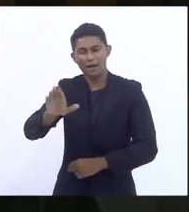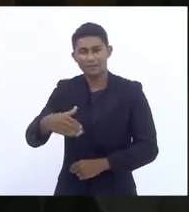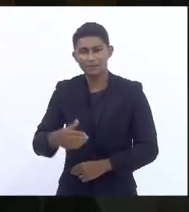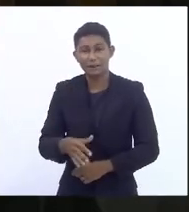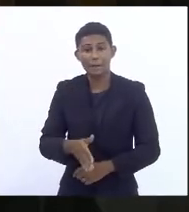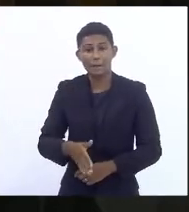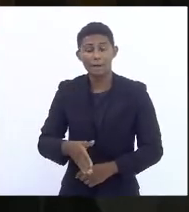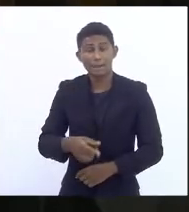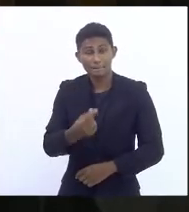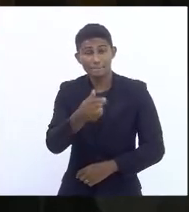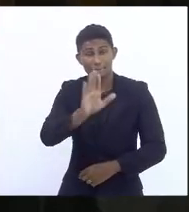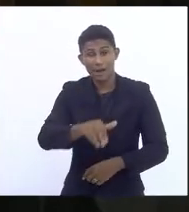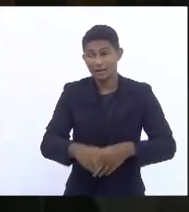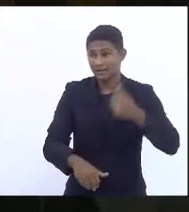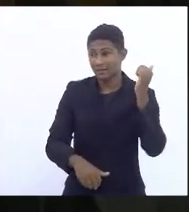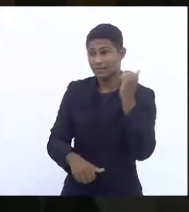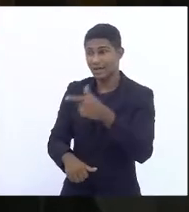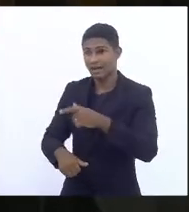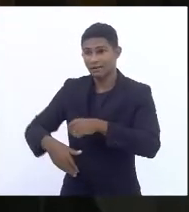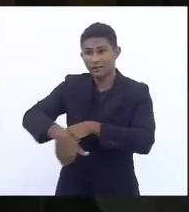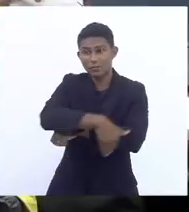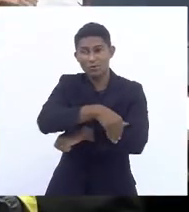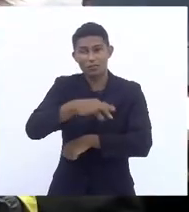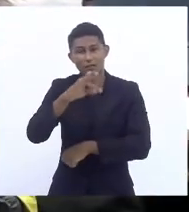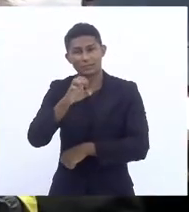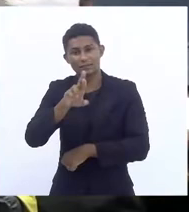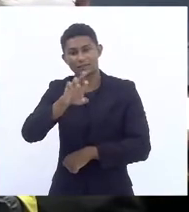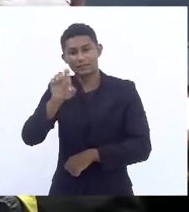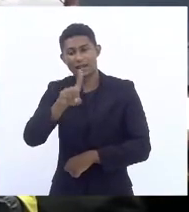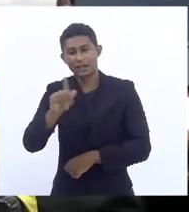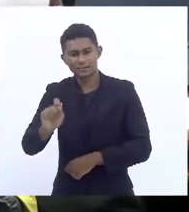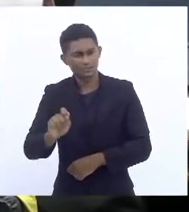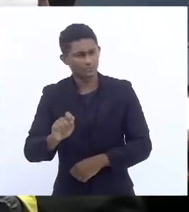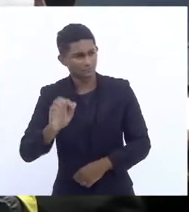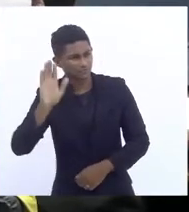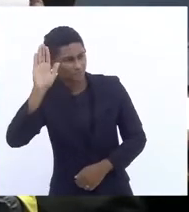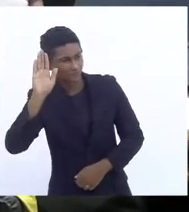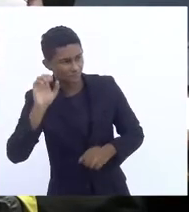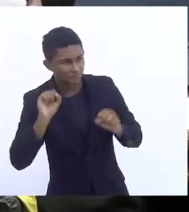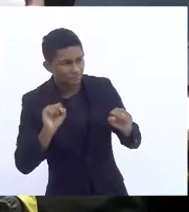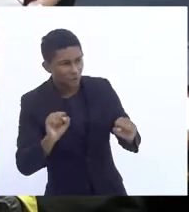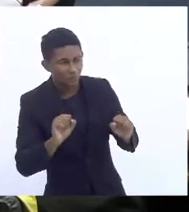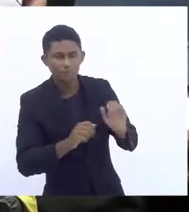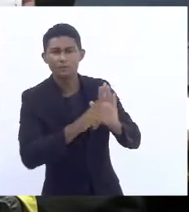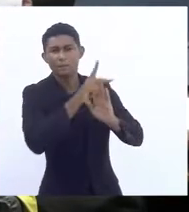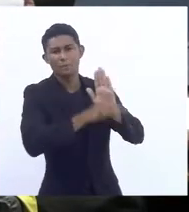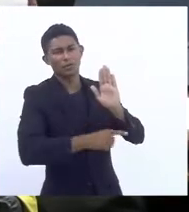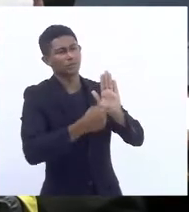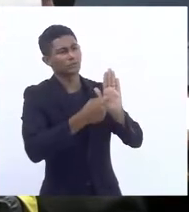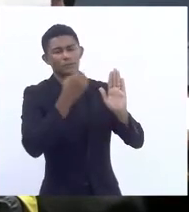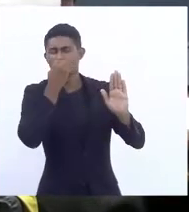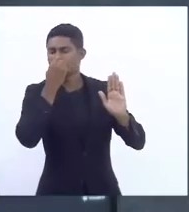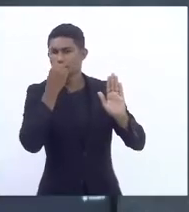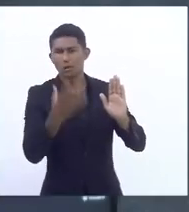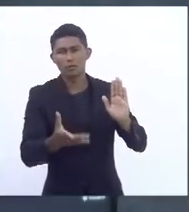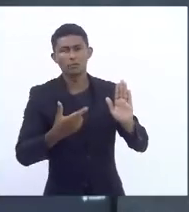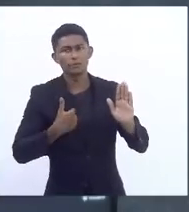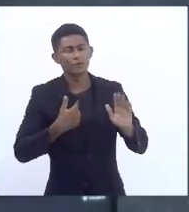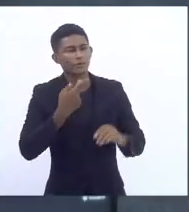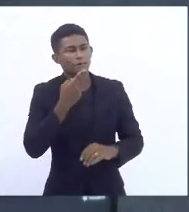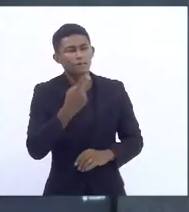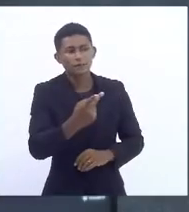Tereza. Pois não, deputado? Permite uma parte aqui. O projeto é muito bom e eu não poderia deixar de comentar,